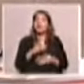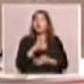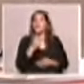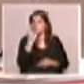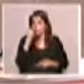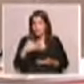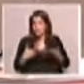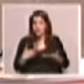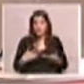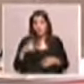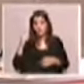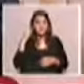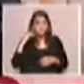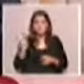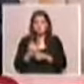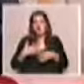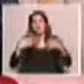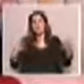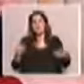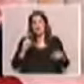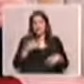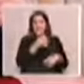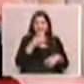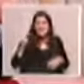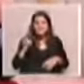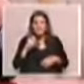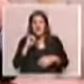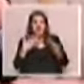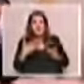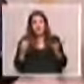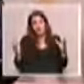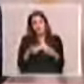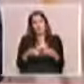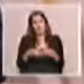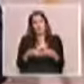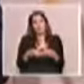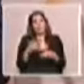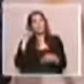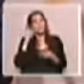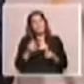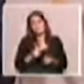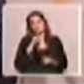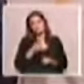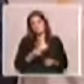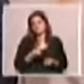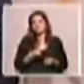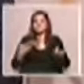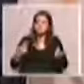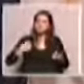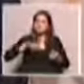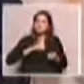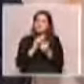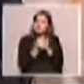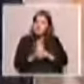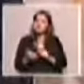italianos, não é um queijo grande. Agora, nós íamos para os 500 gramas, ainda mais pequenino, e perde-se qualidade. Nós, de facto, estamos a apostar vamos nos adaptar em relação